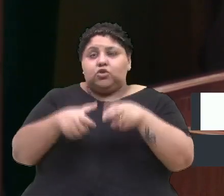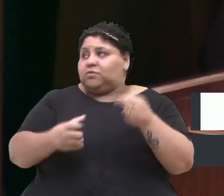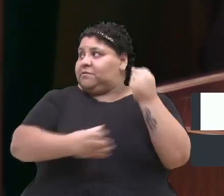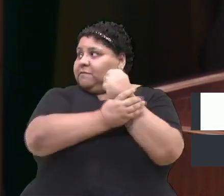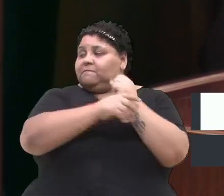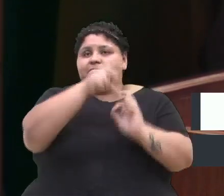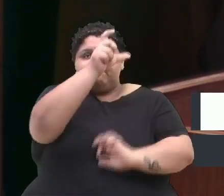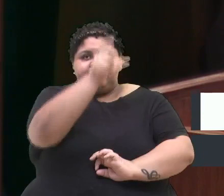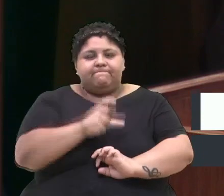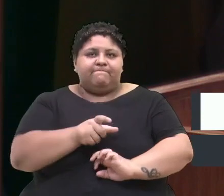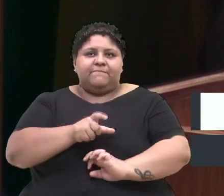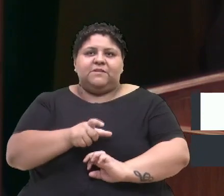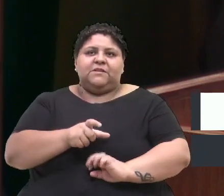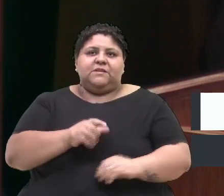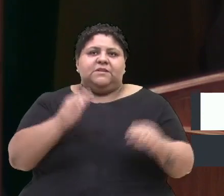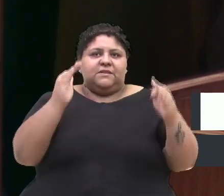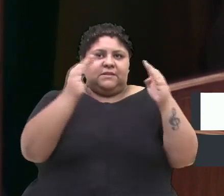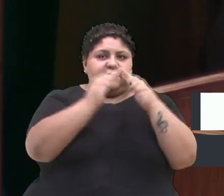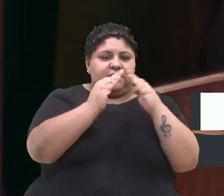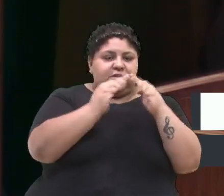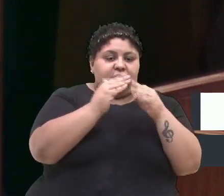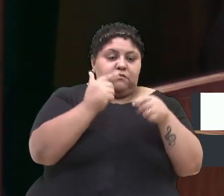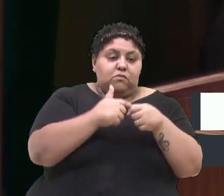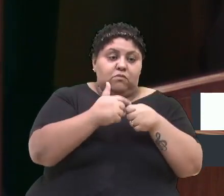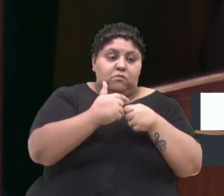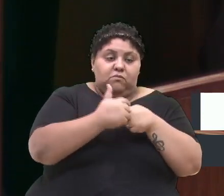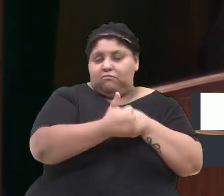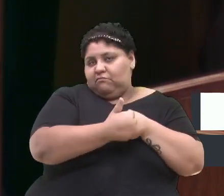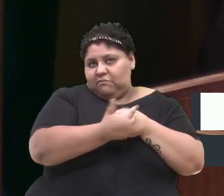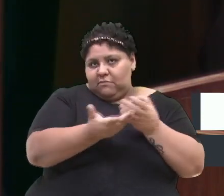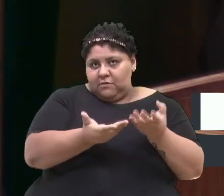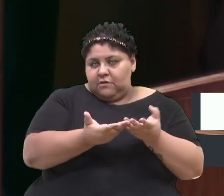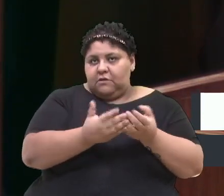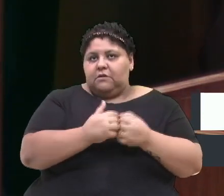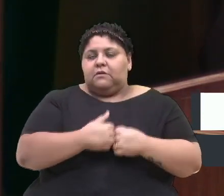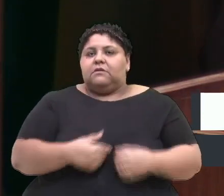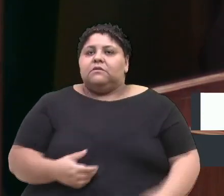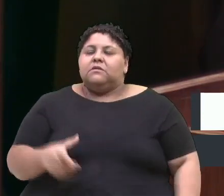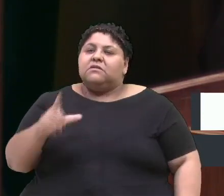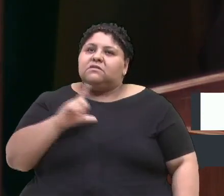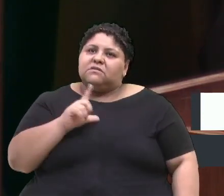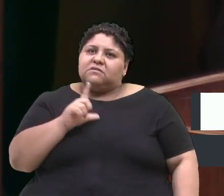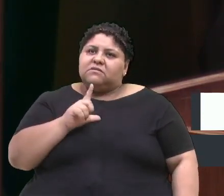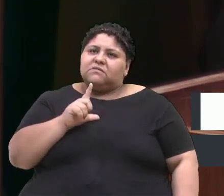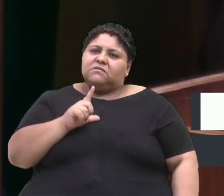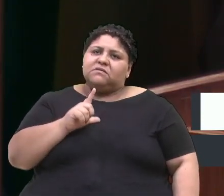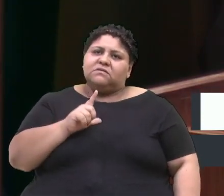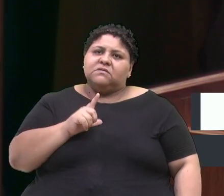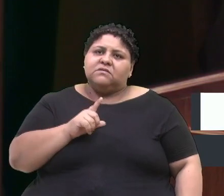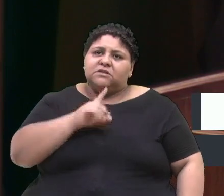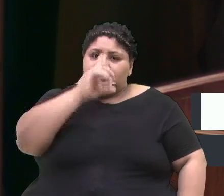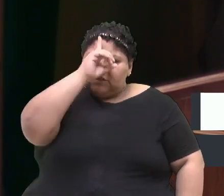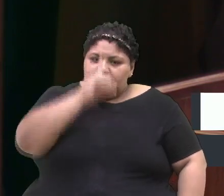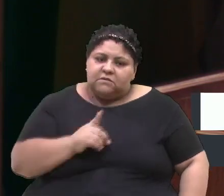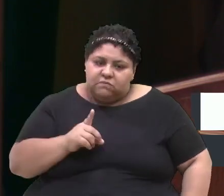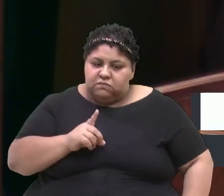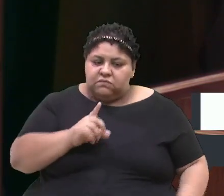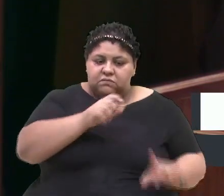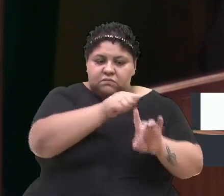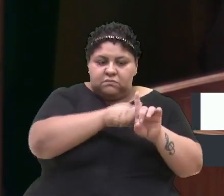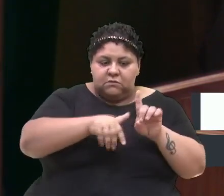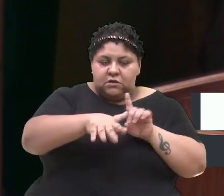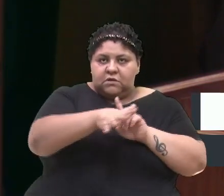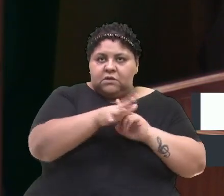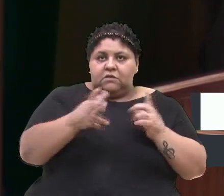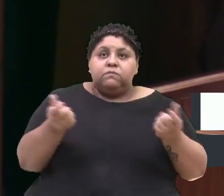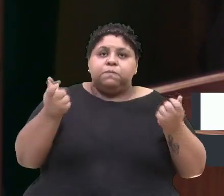pessoa que mora nessa cidade, ela tenha os direitos sociais